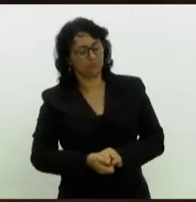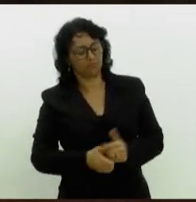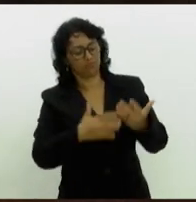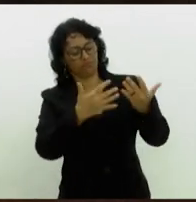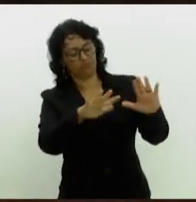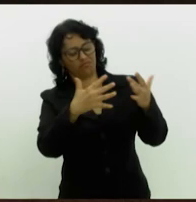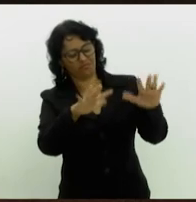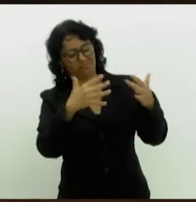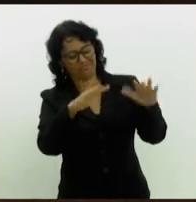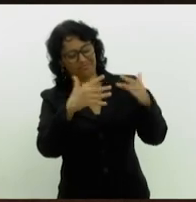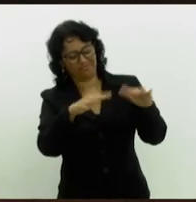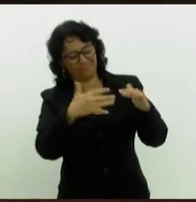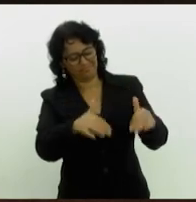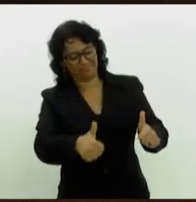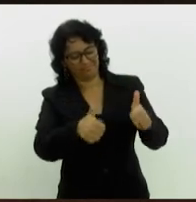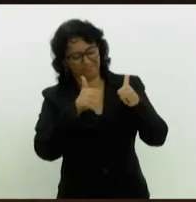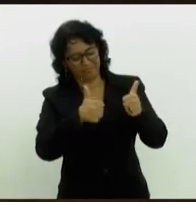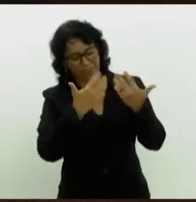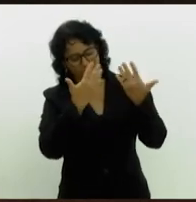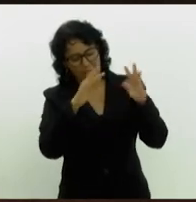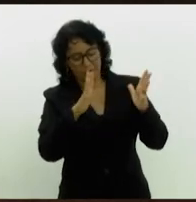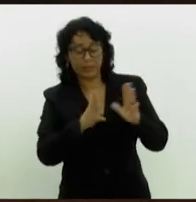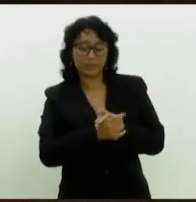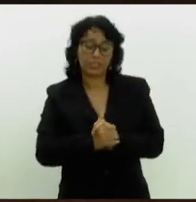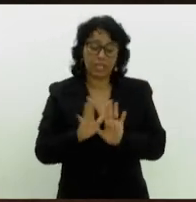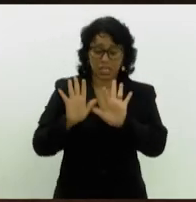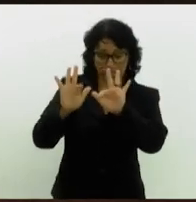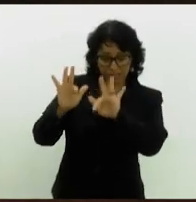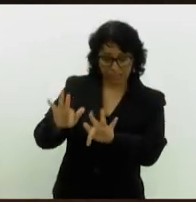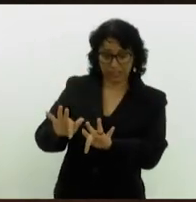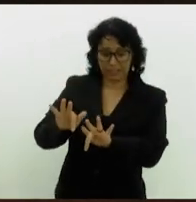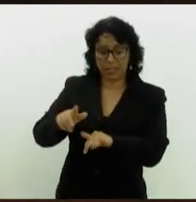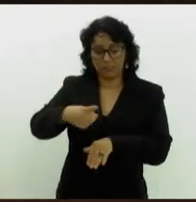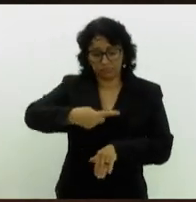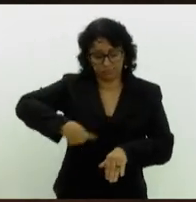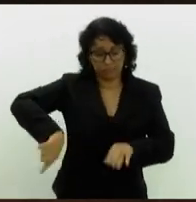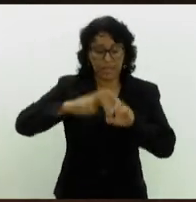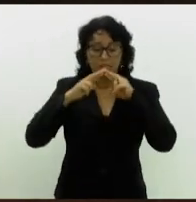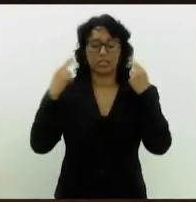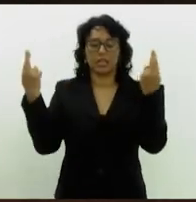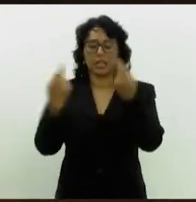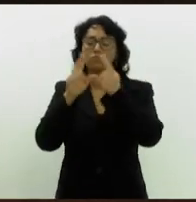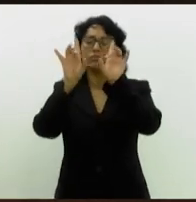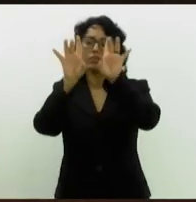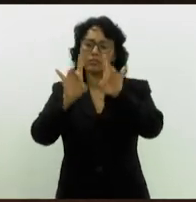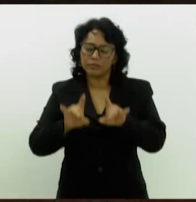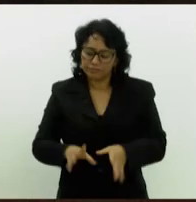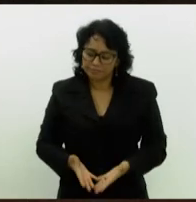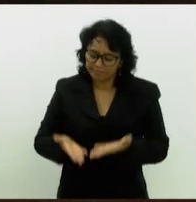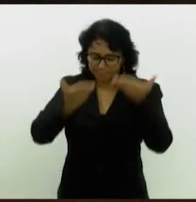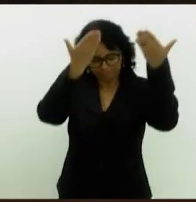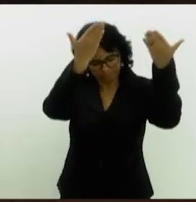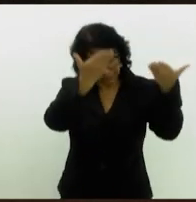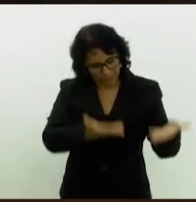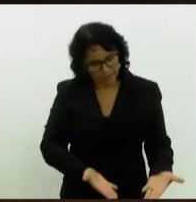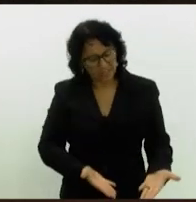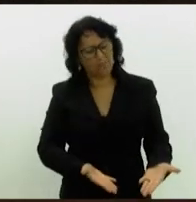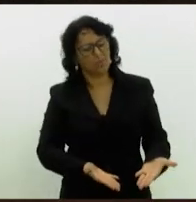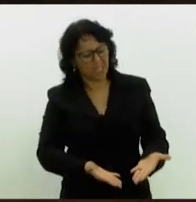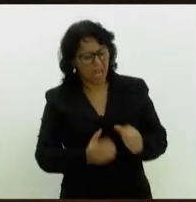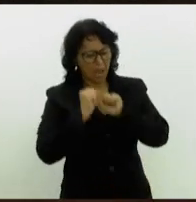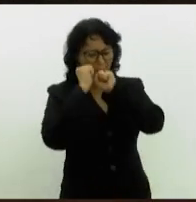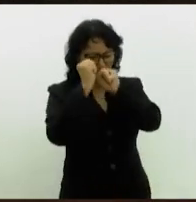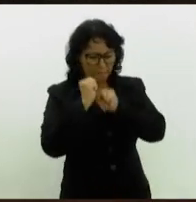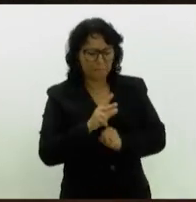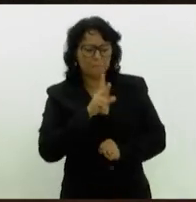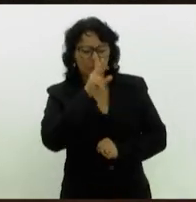deixar de passar e encerrar essa sessão não sem antes mencionar a presença de uma mulher poderosíssima que é a